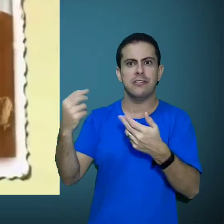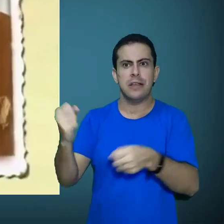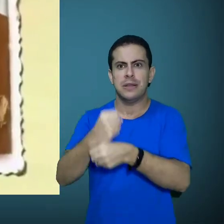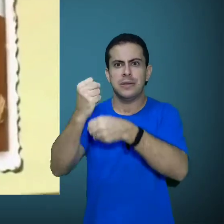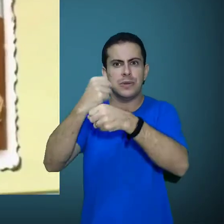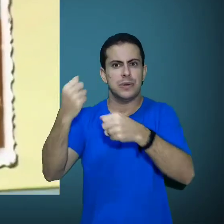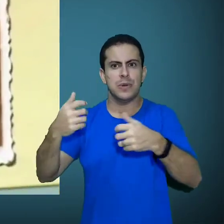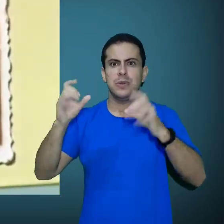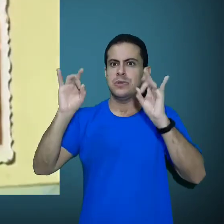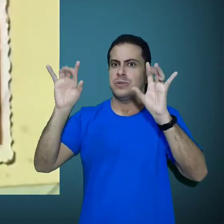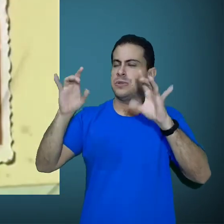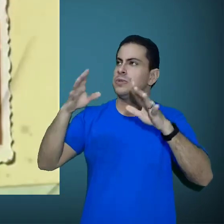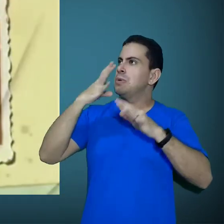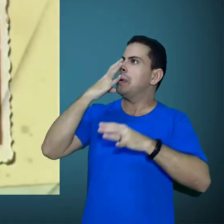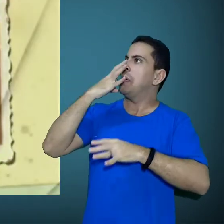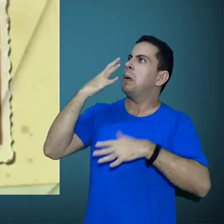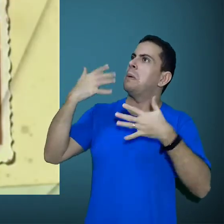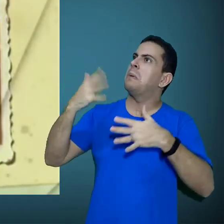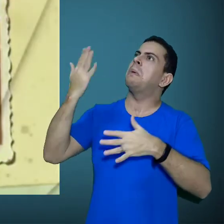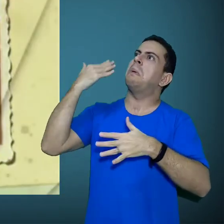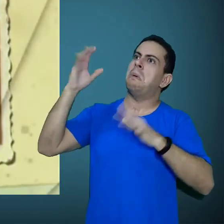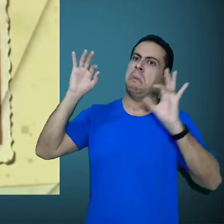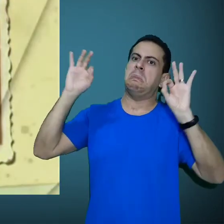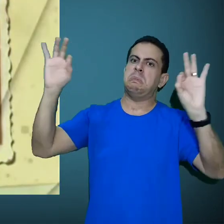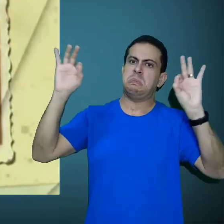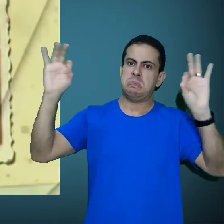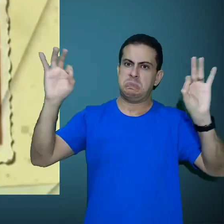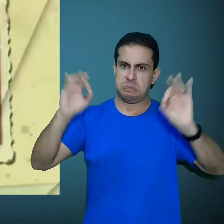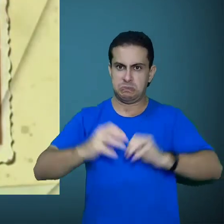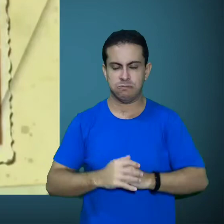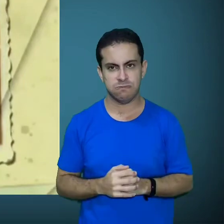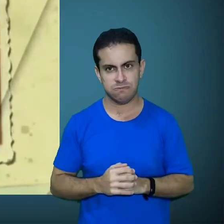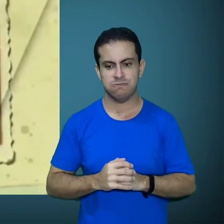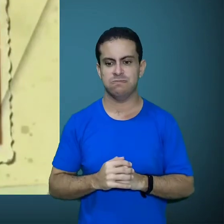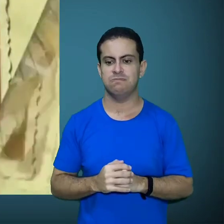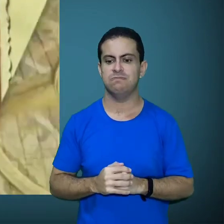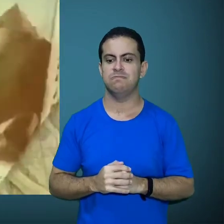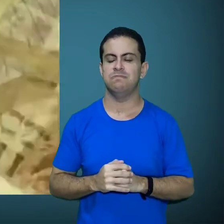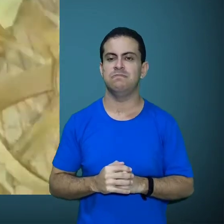monumentos colossais nos fazem lembrar de sua grandeza e majestade.